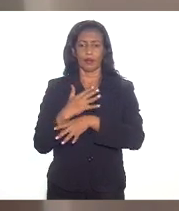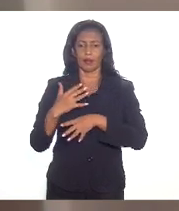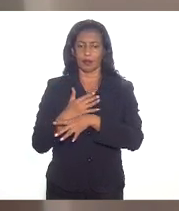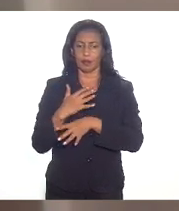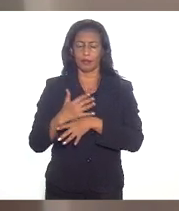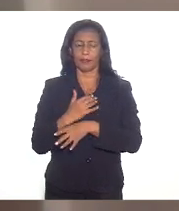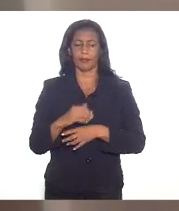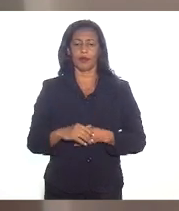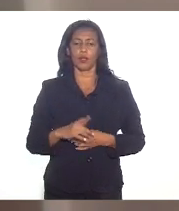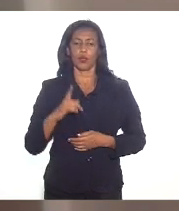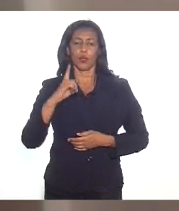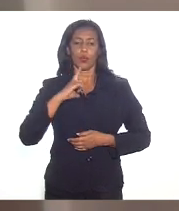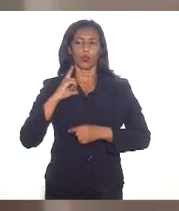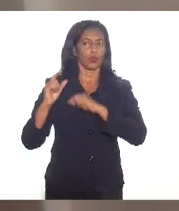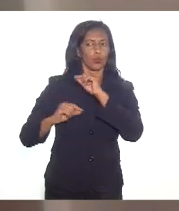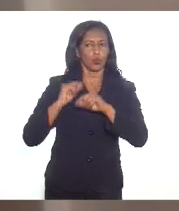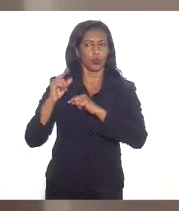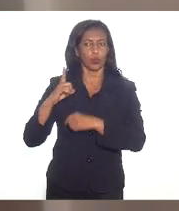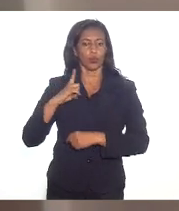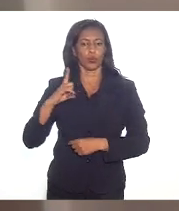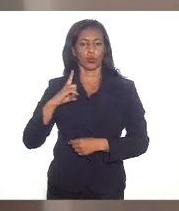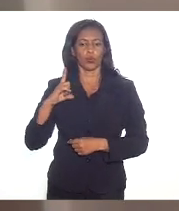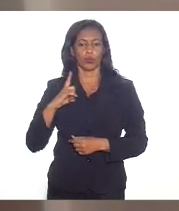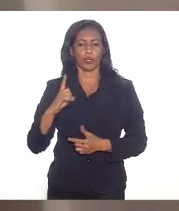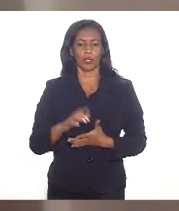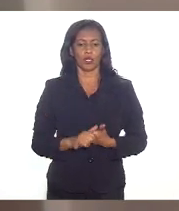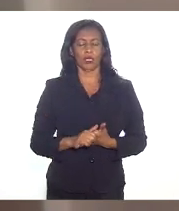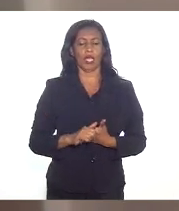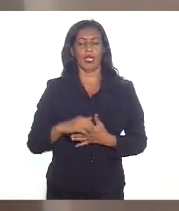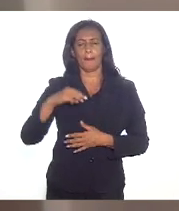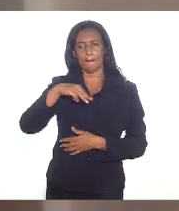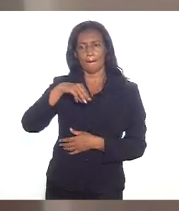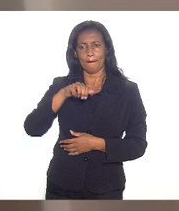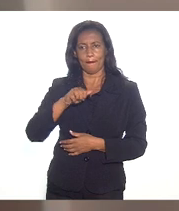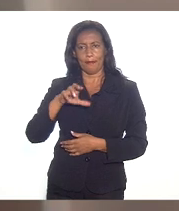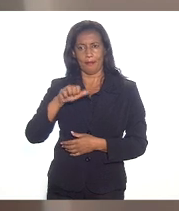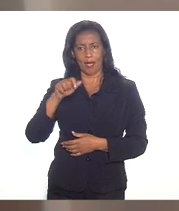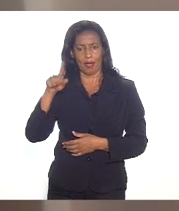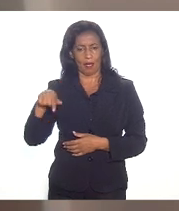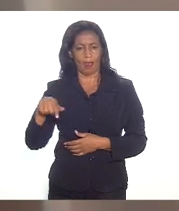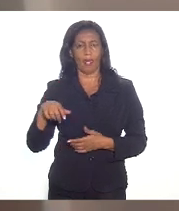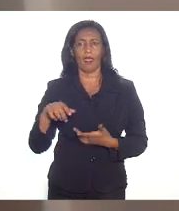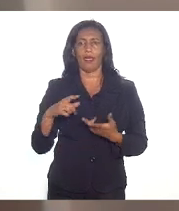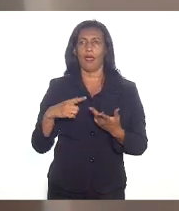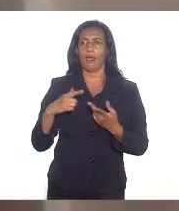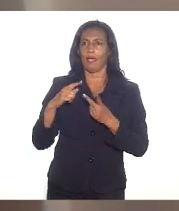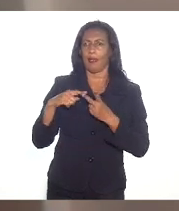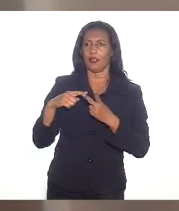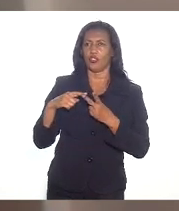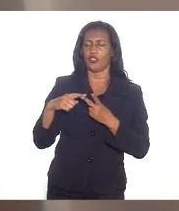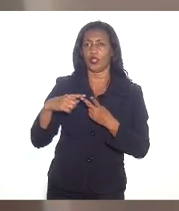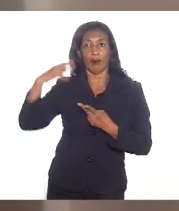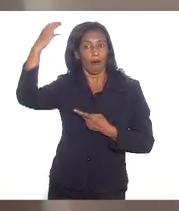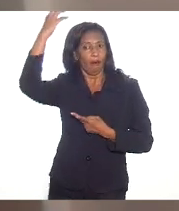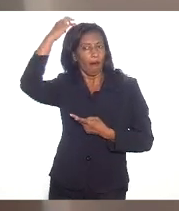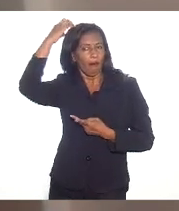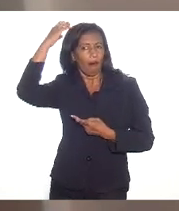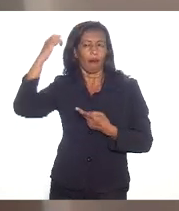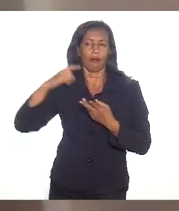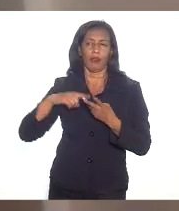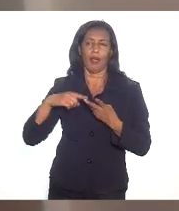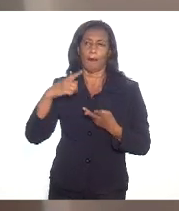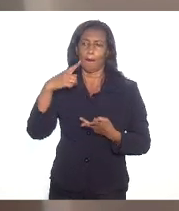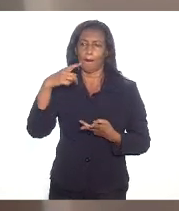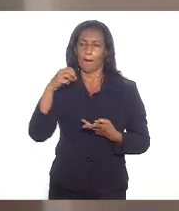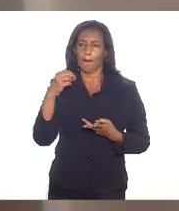que existe, quer dizer, a reivindicação de Maricá, de Macaé, né? Angra, tá certo? O Porto do Açu,